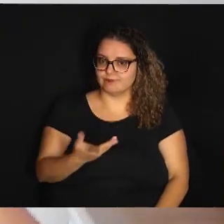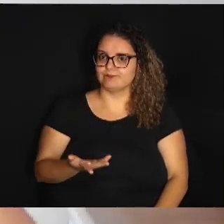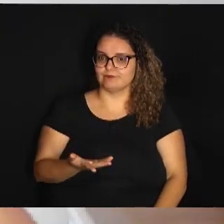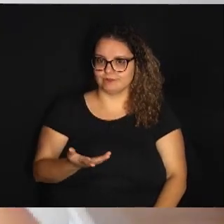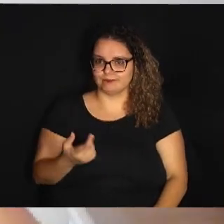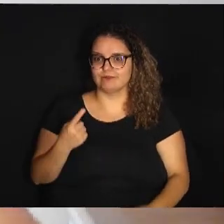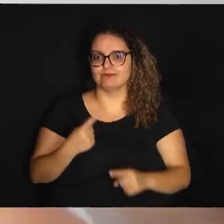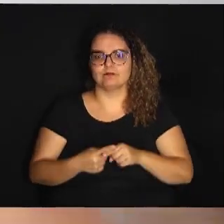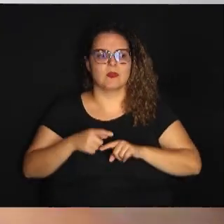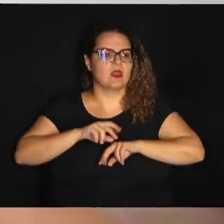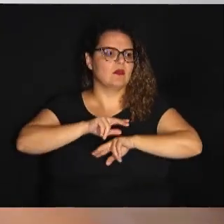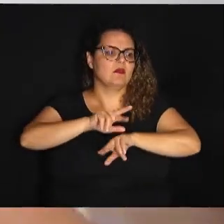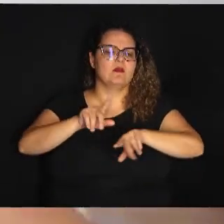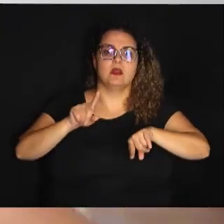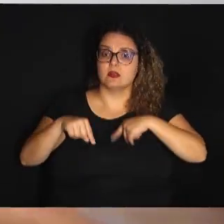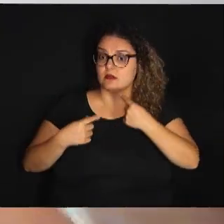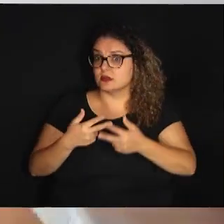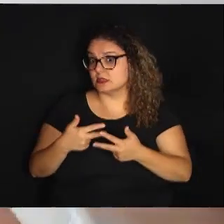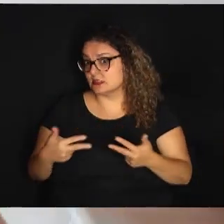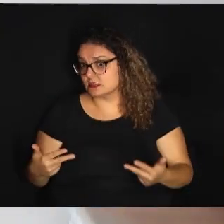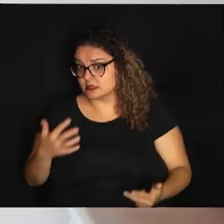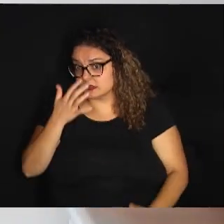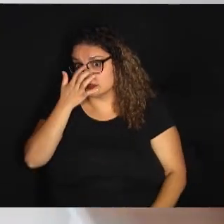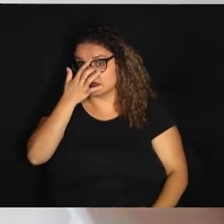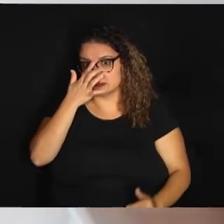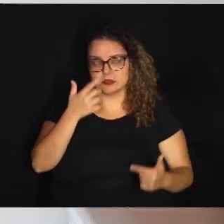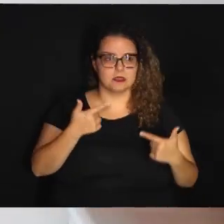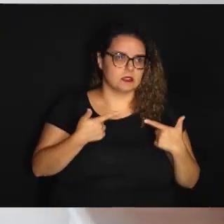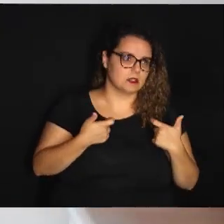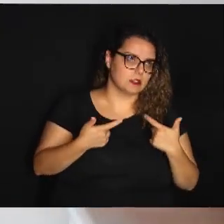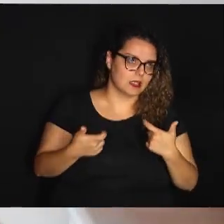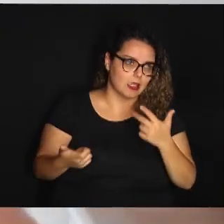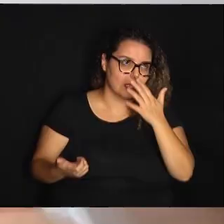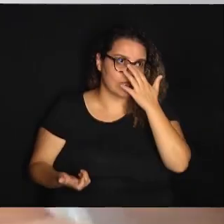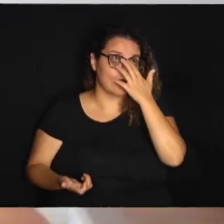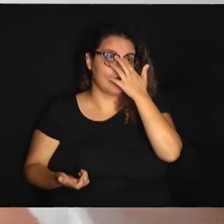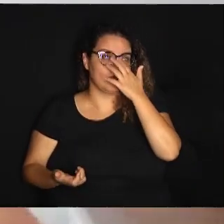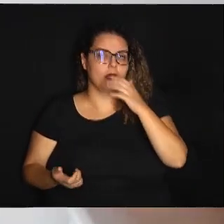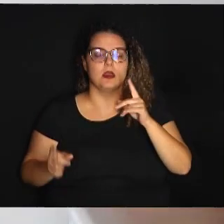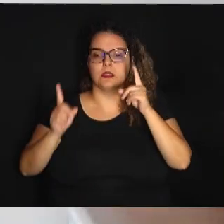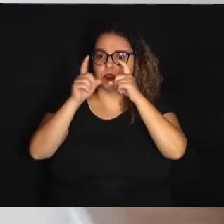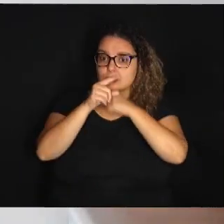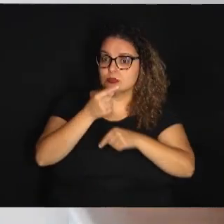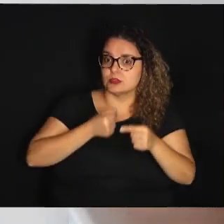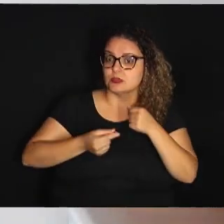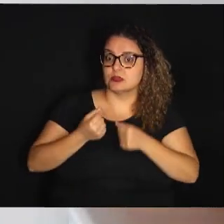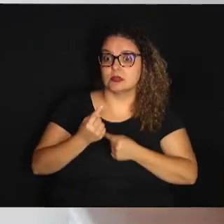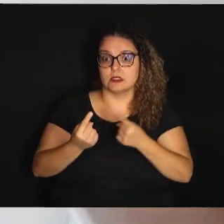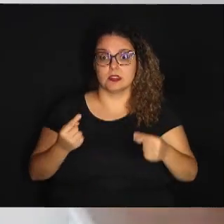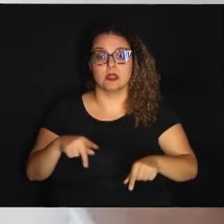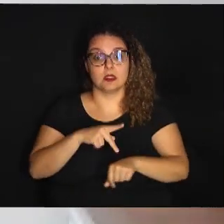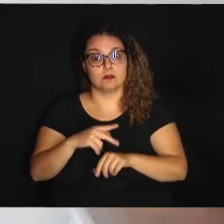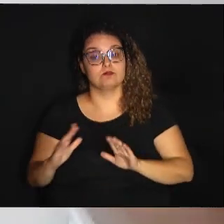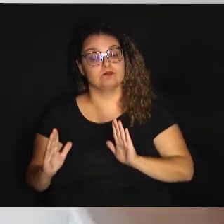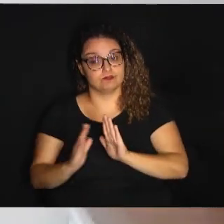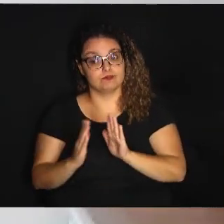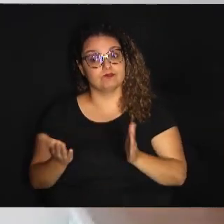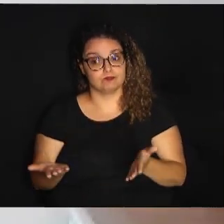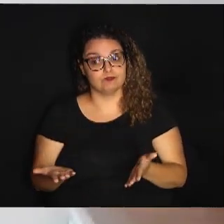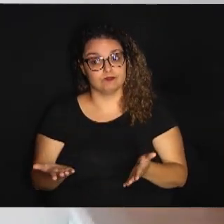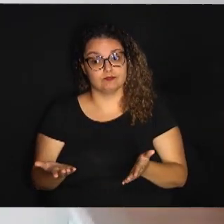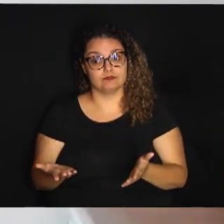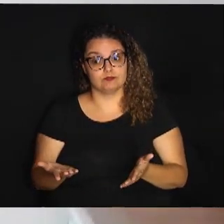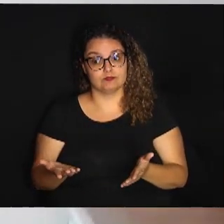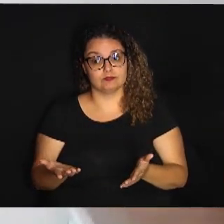estimativa deles. Porque a gente tem aí também várias outras questões, né? Questão de guerra, as dificuldades econômicas que cada